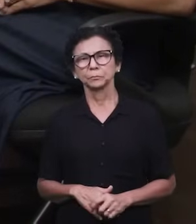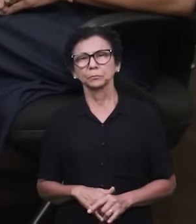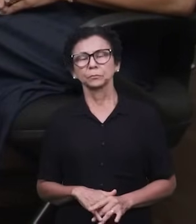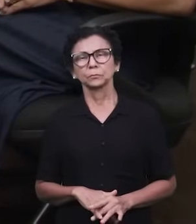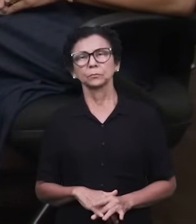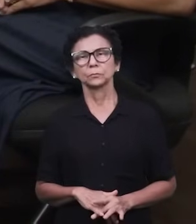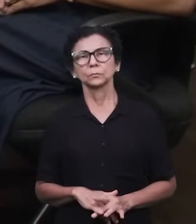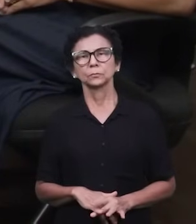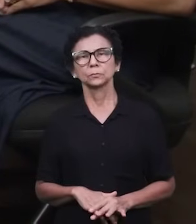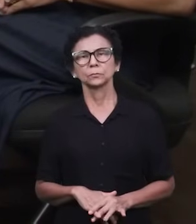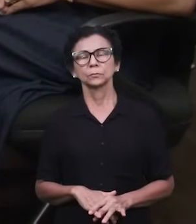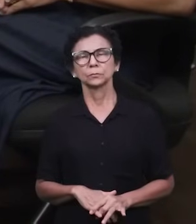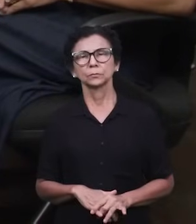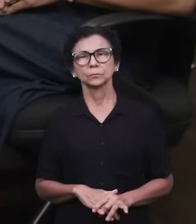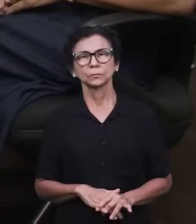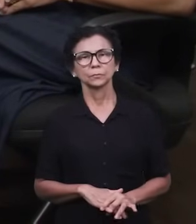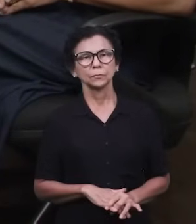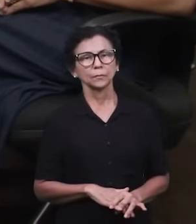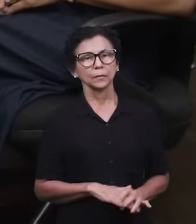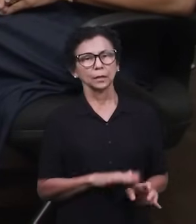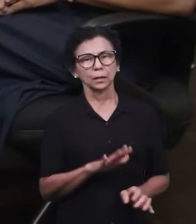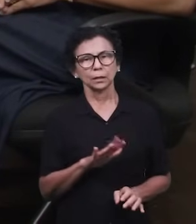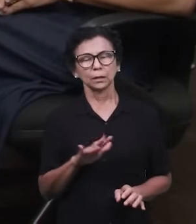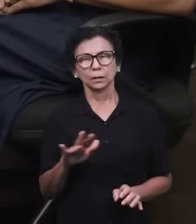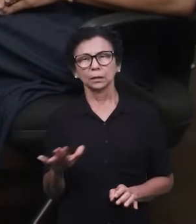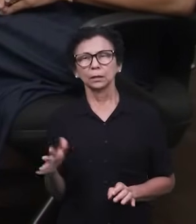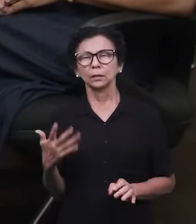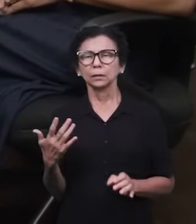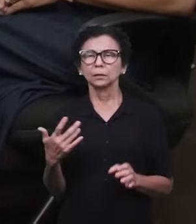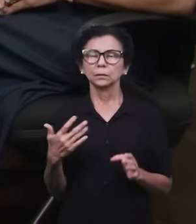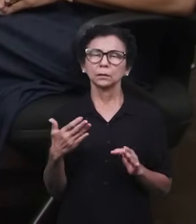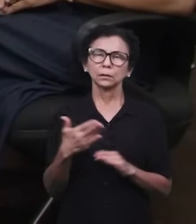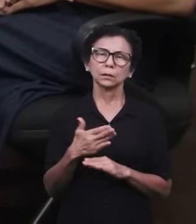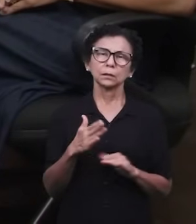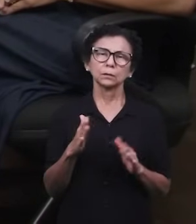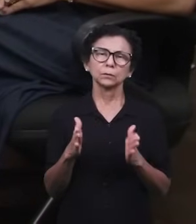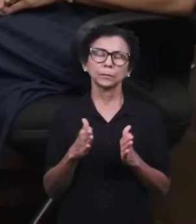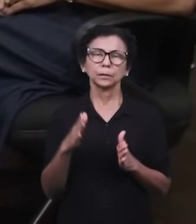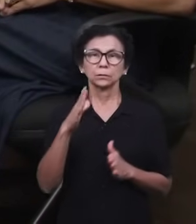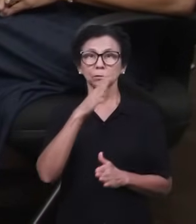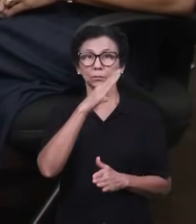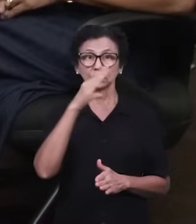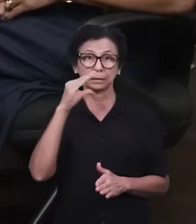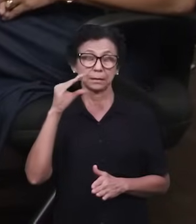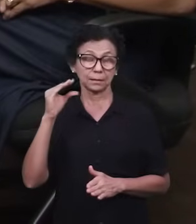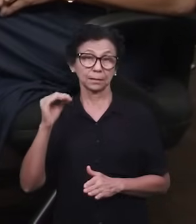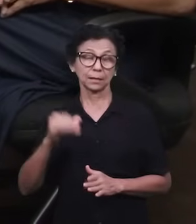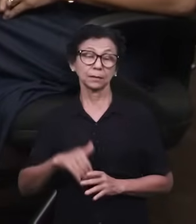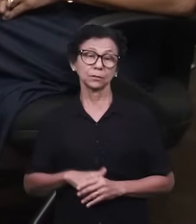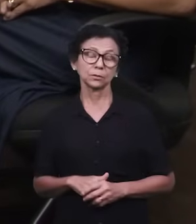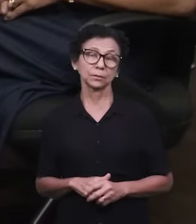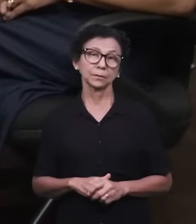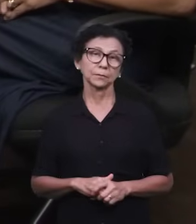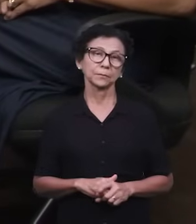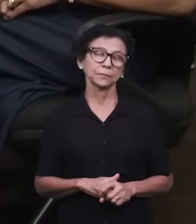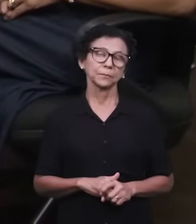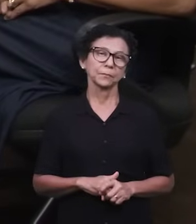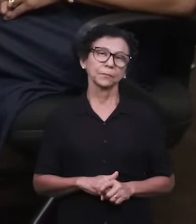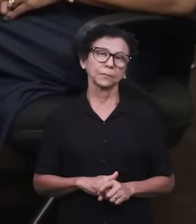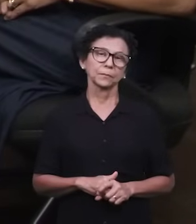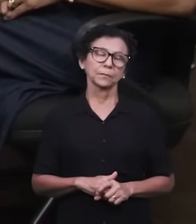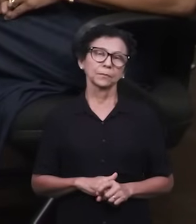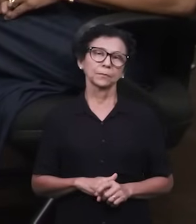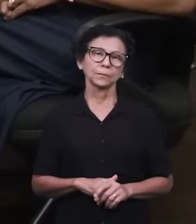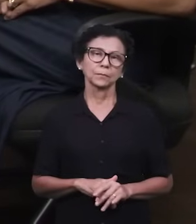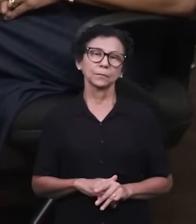trabalhado, né, além de ser uma bênção, né, mas é agradável aos ouvidos, e é uma bênção, né? A gente recebe uma